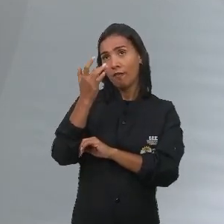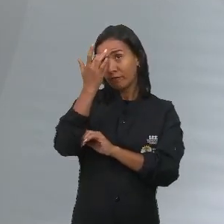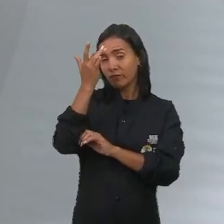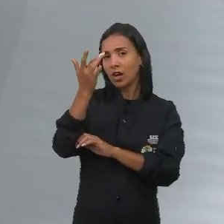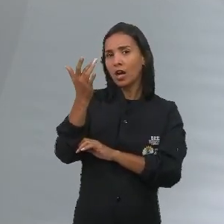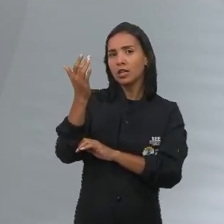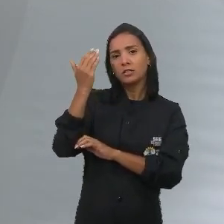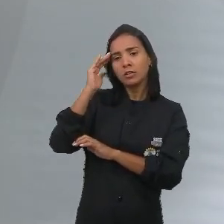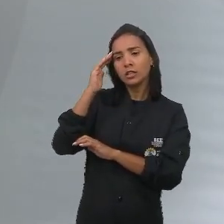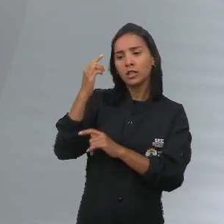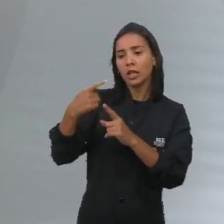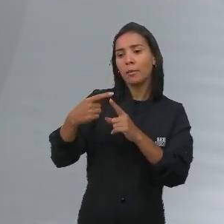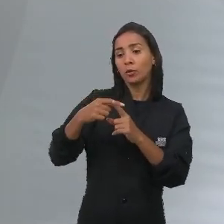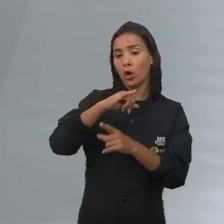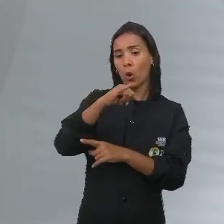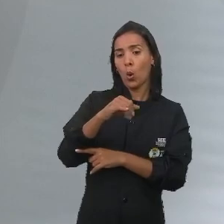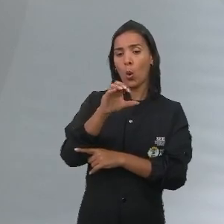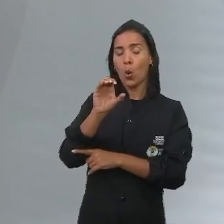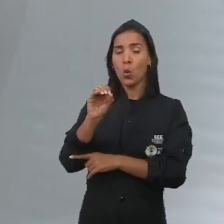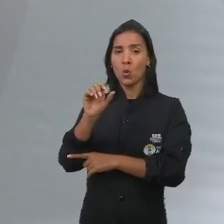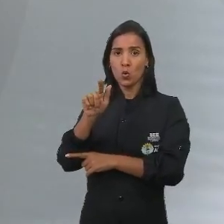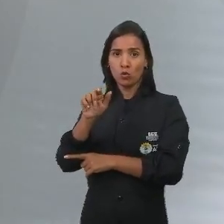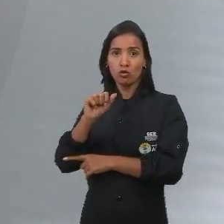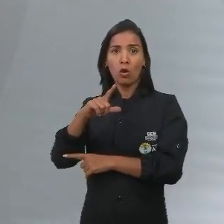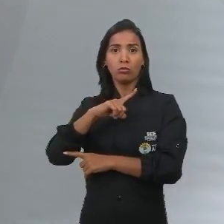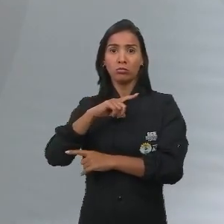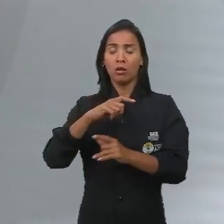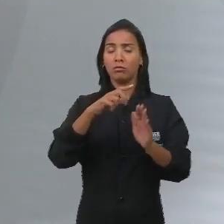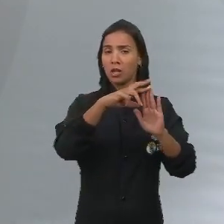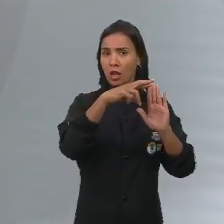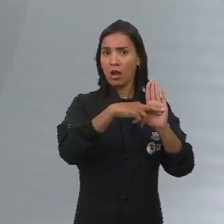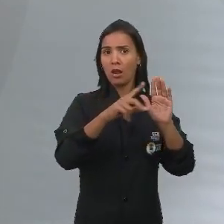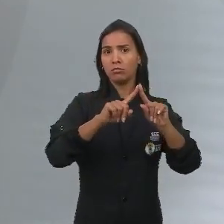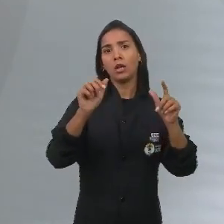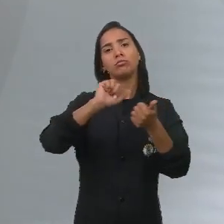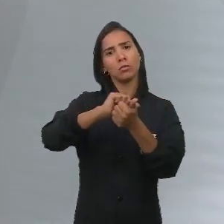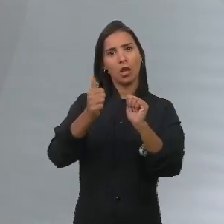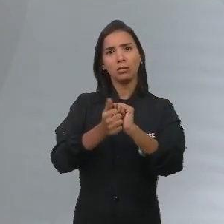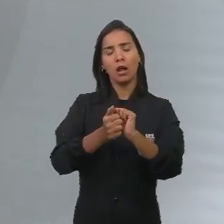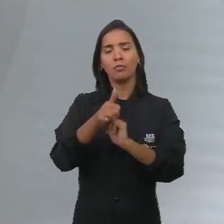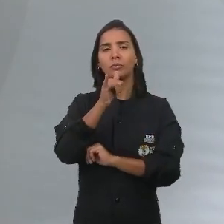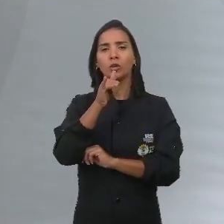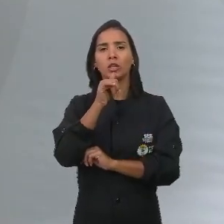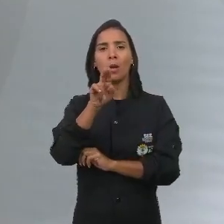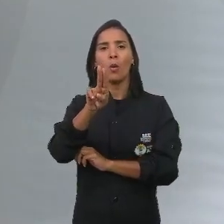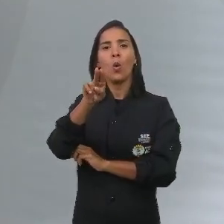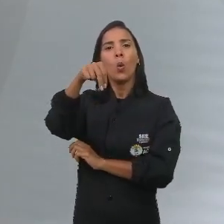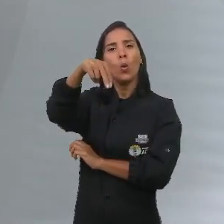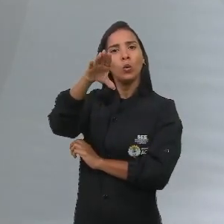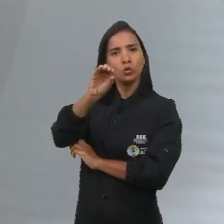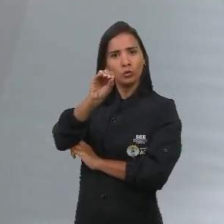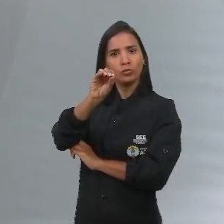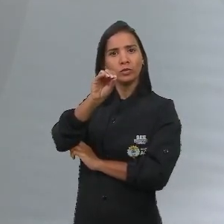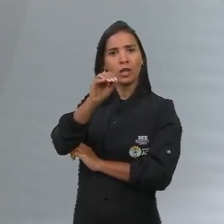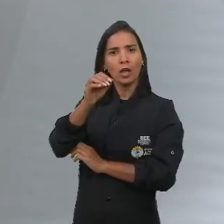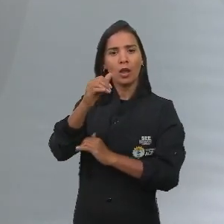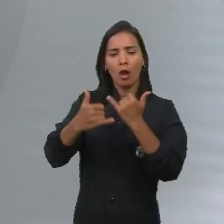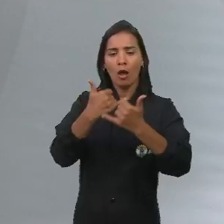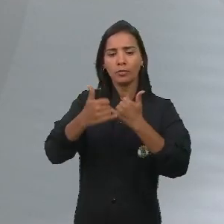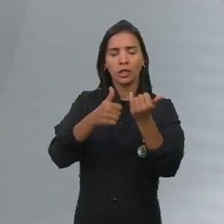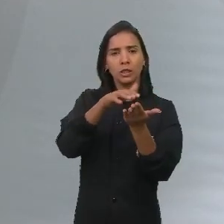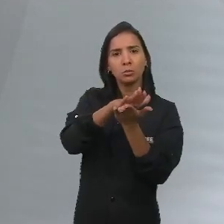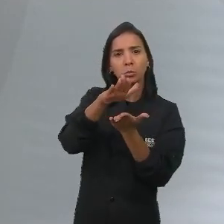esporte. Jogo tem regra, mas essa regra pode ser adaptada. Você já deve ter jogado Uno, e aí com um determinado grupo de